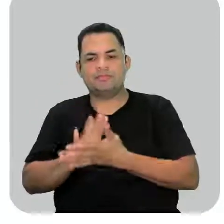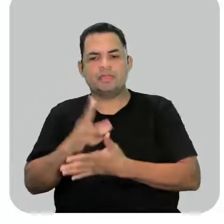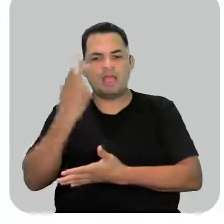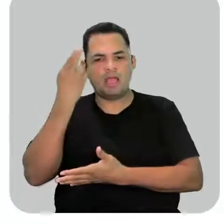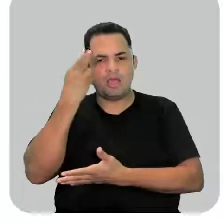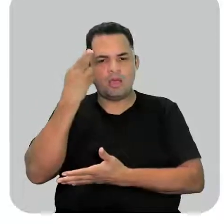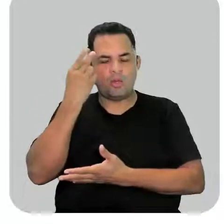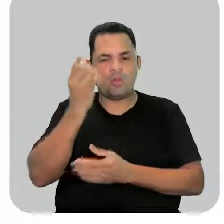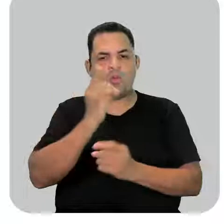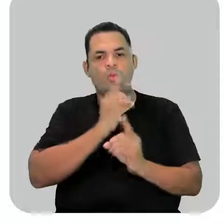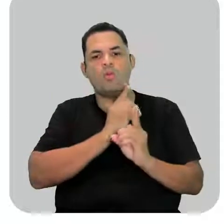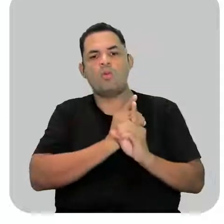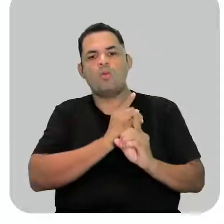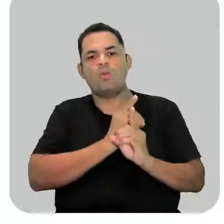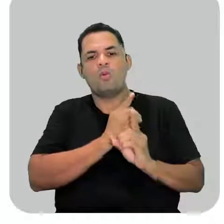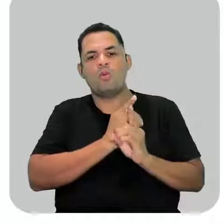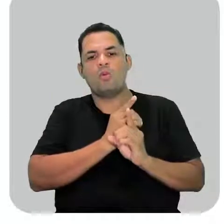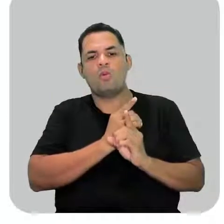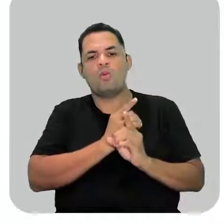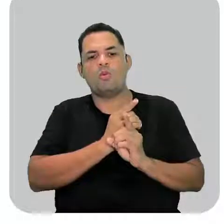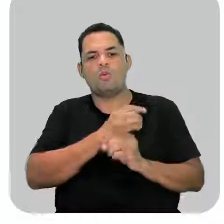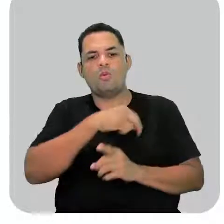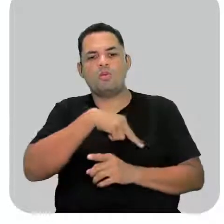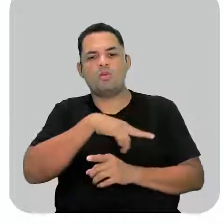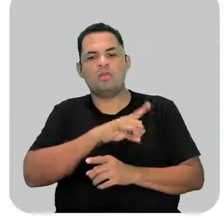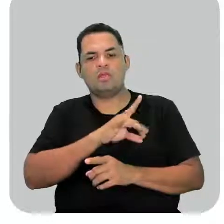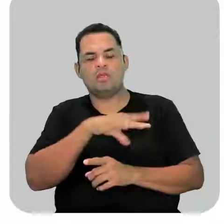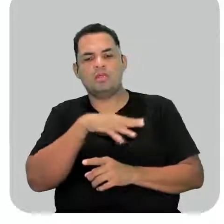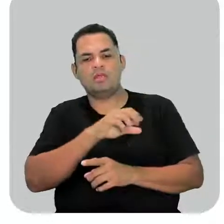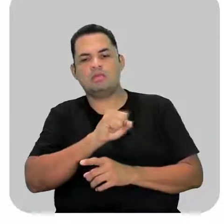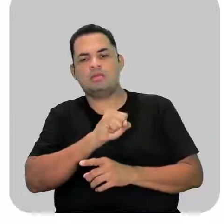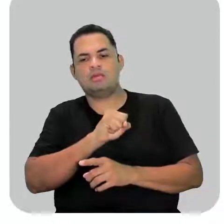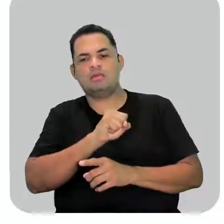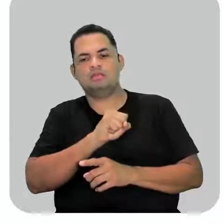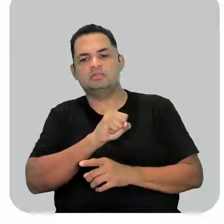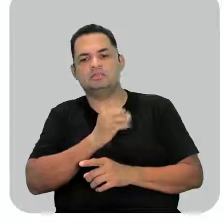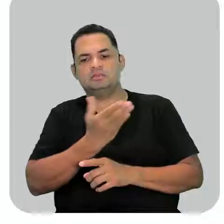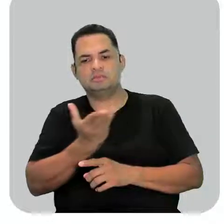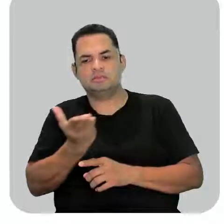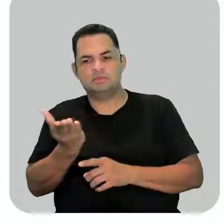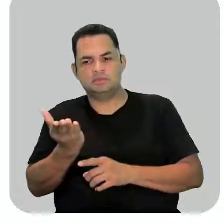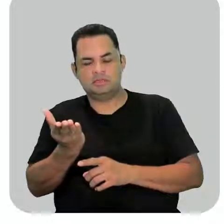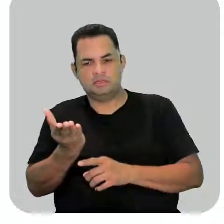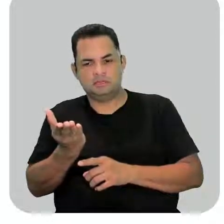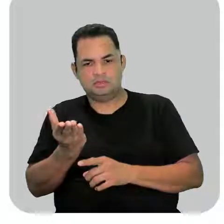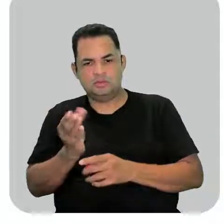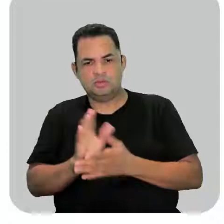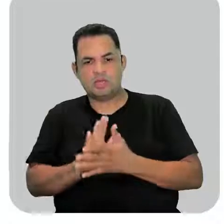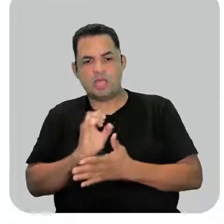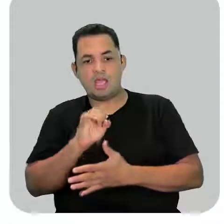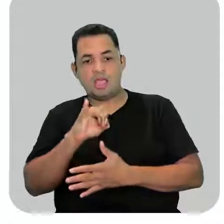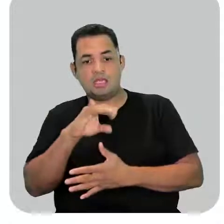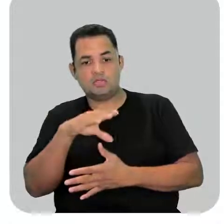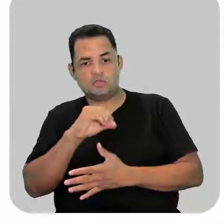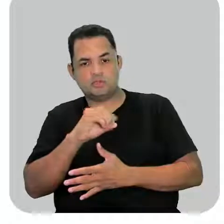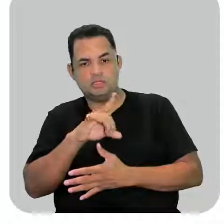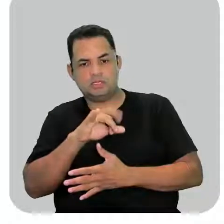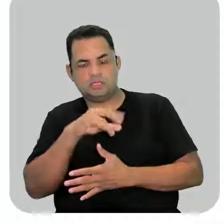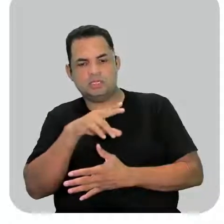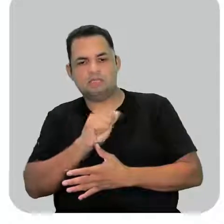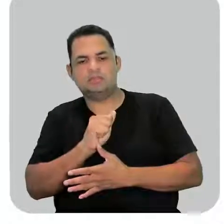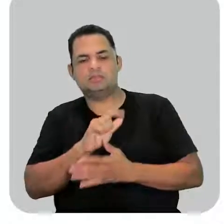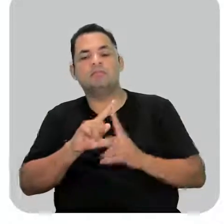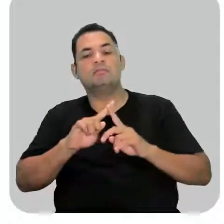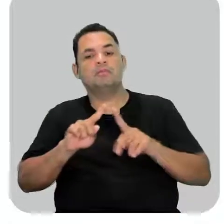serem encontradas nitrilas do que isonitrilas. Tranquilo. Mas a gente sabe que